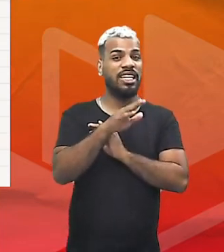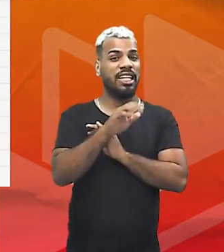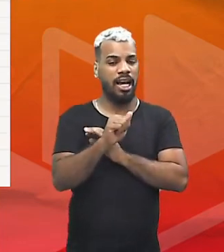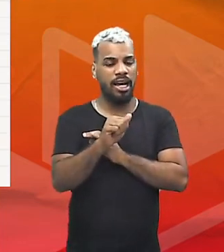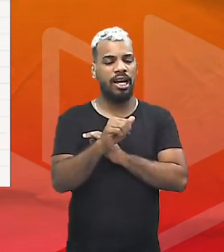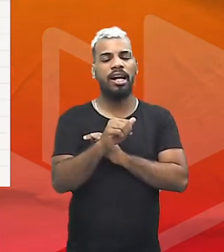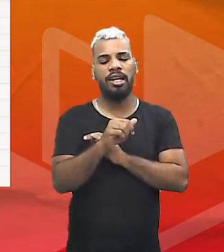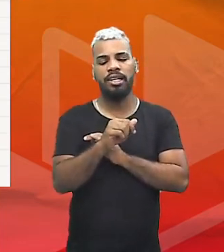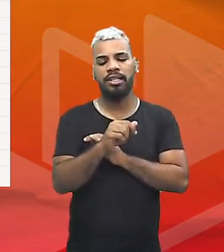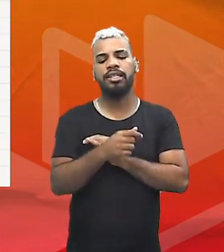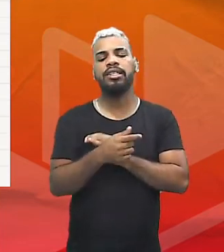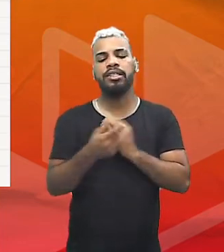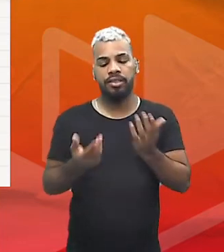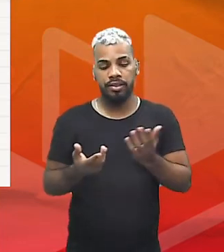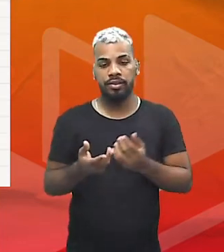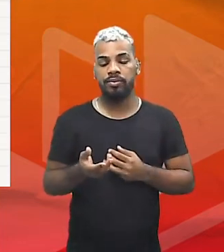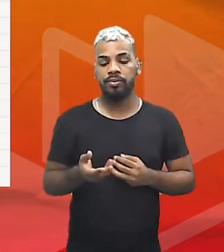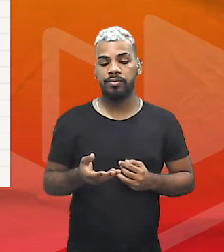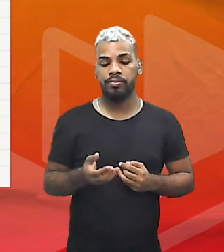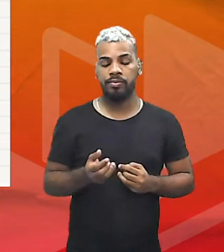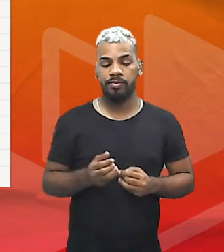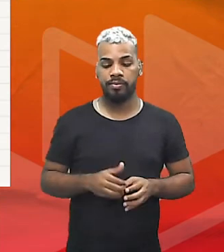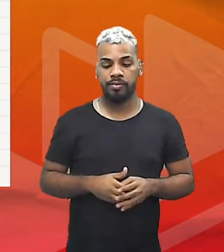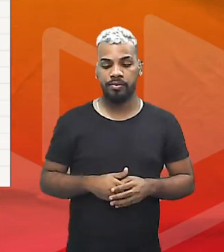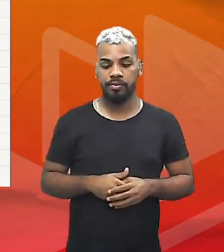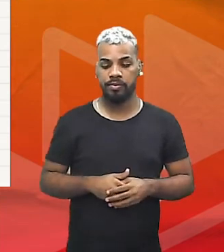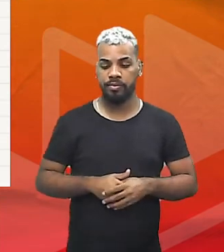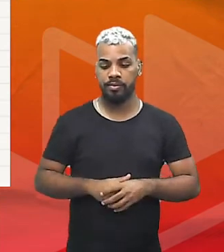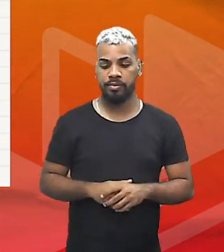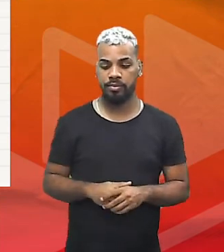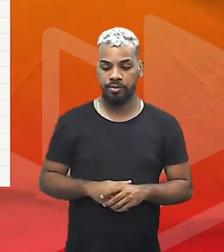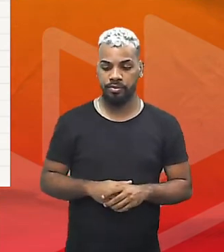que eu vou ter o que nós chamamos assim de glicídios